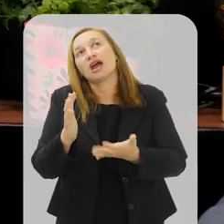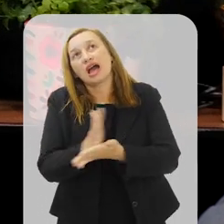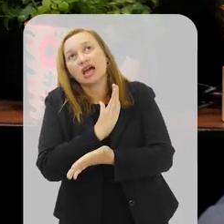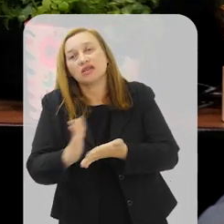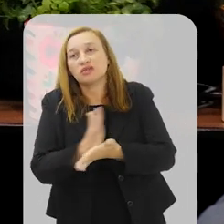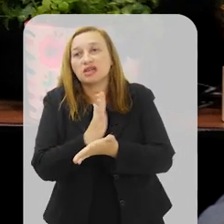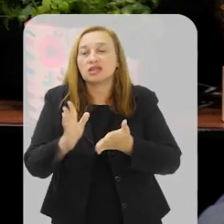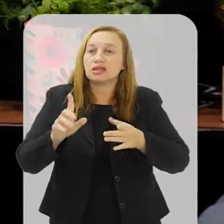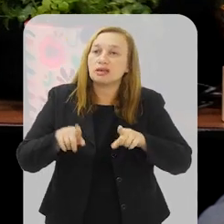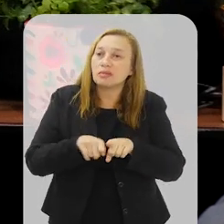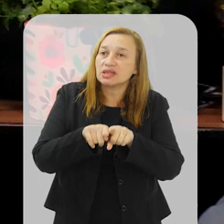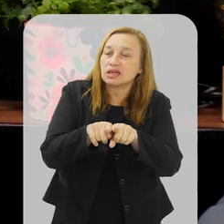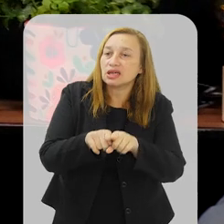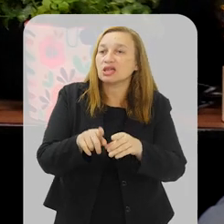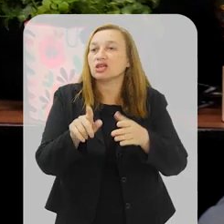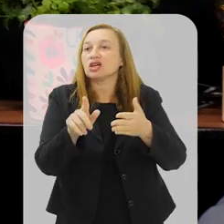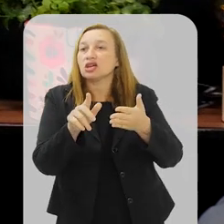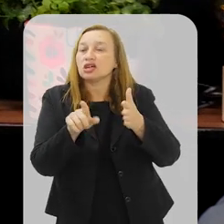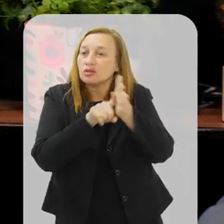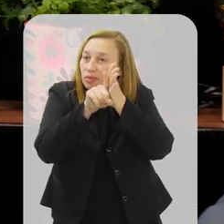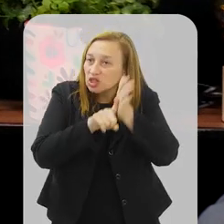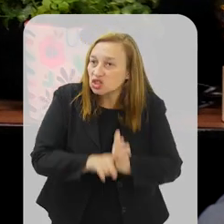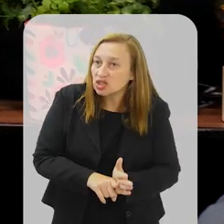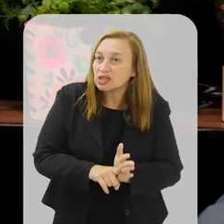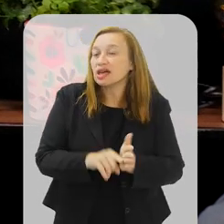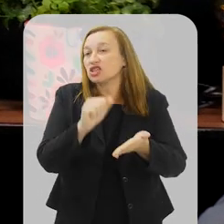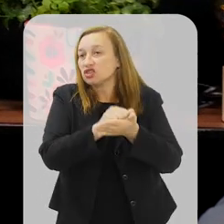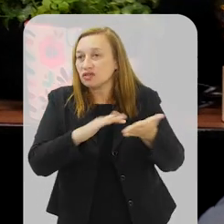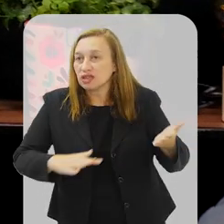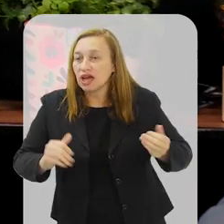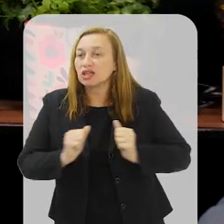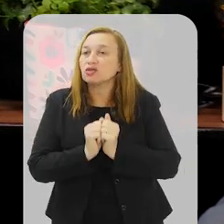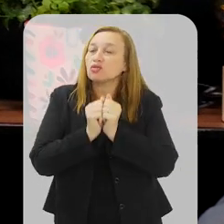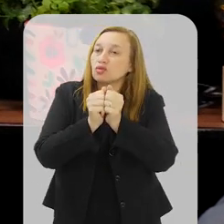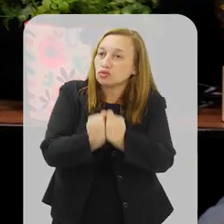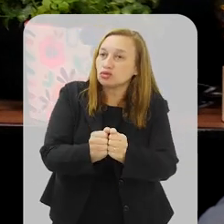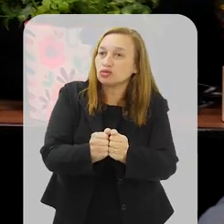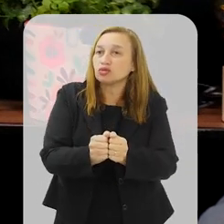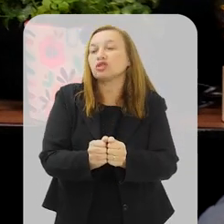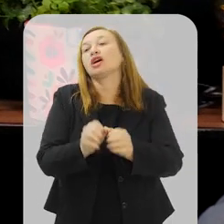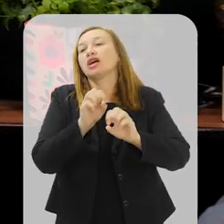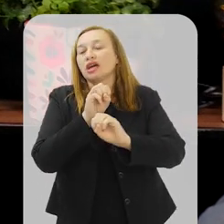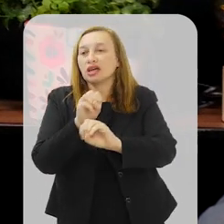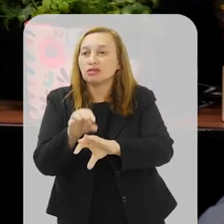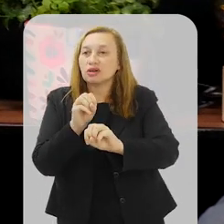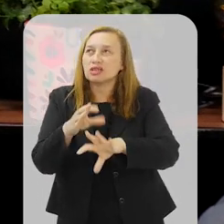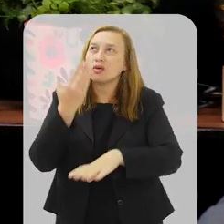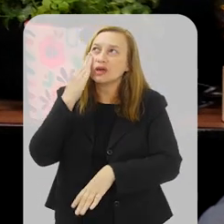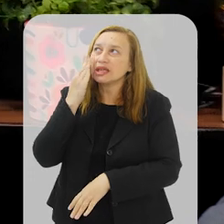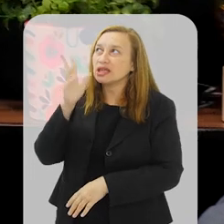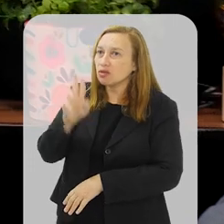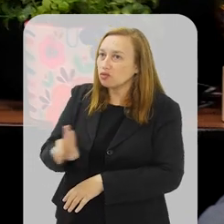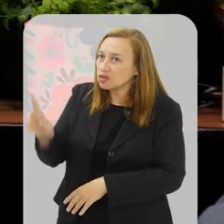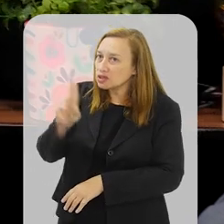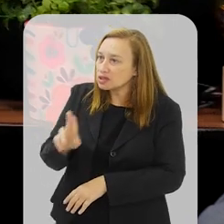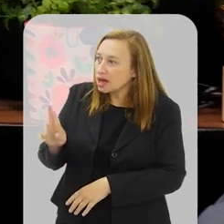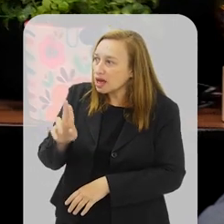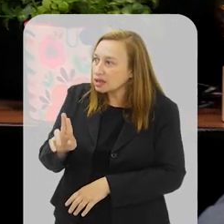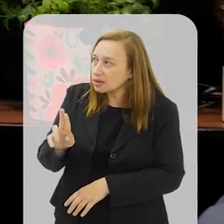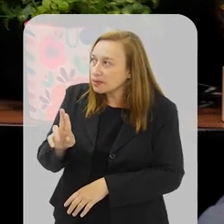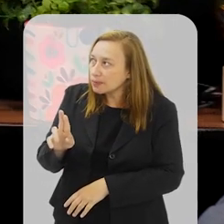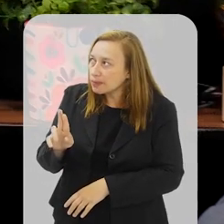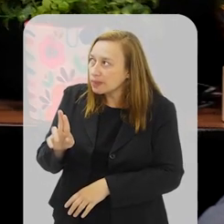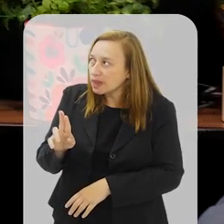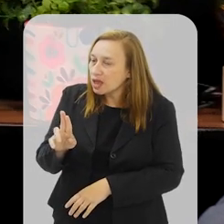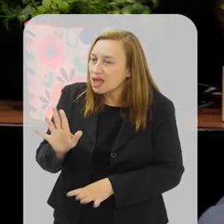suporte seja às vezes em parcerias de pesquisa seja em atividades conjuntas educacionais né eu entendo que a